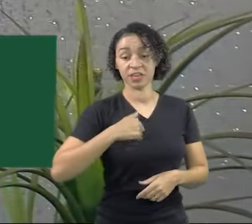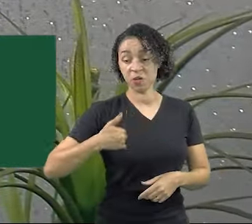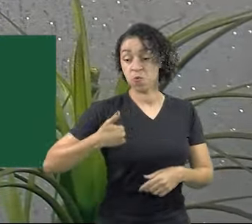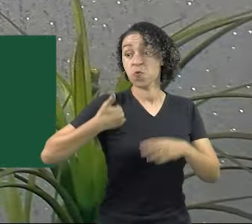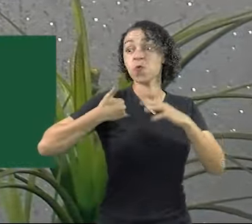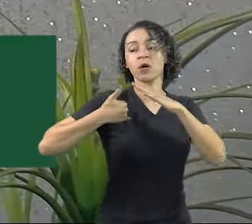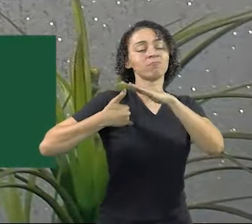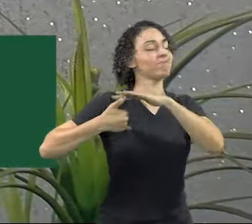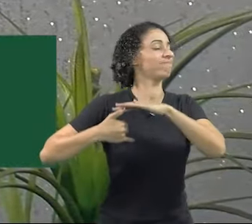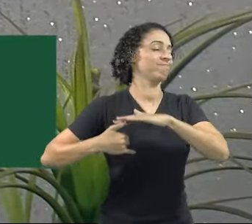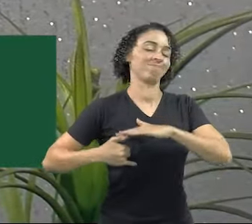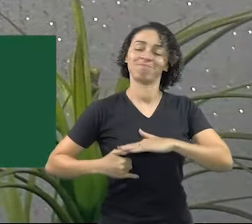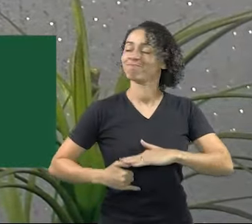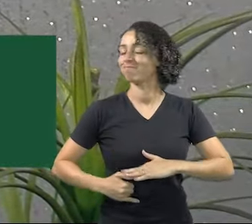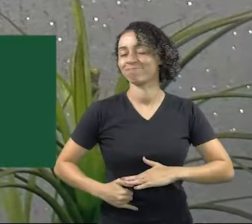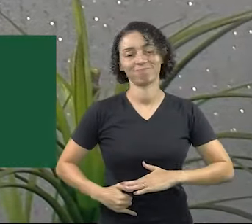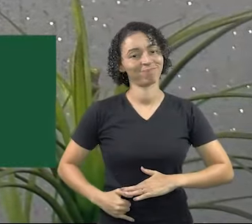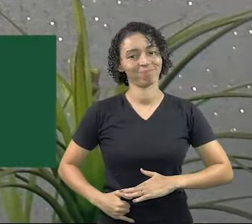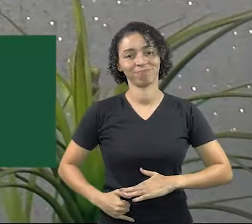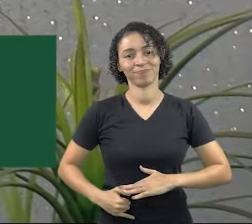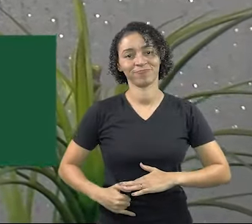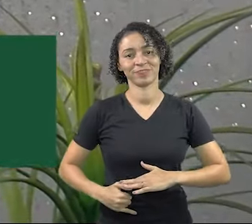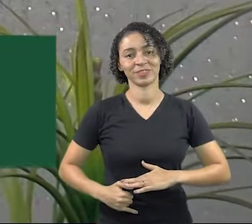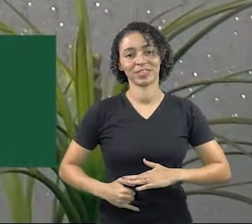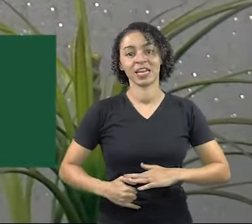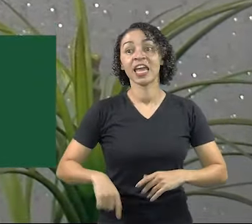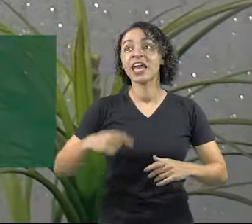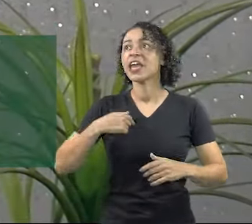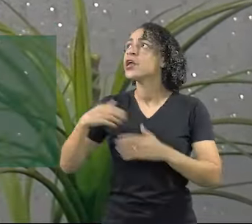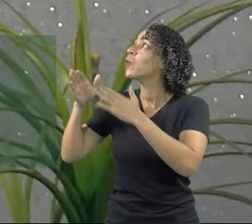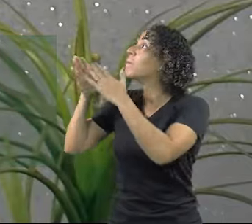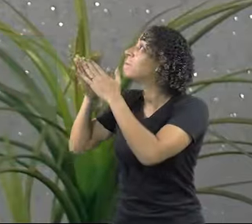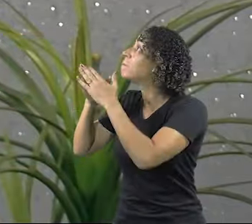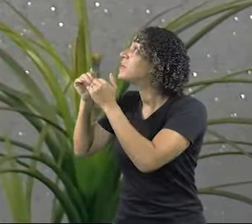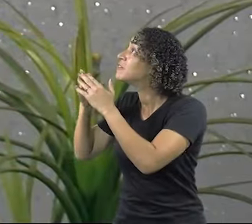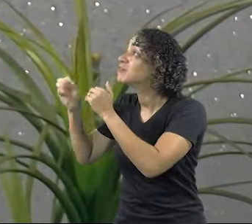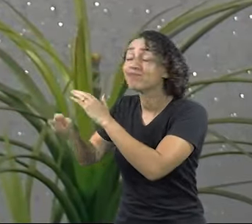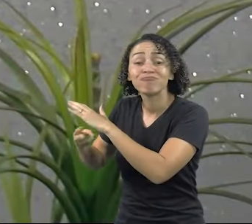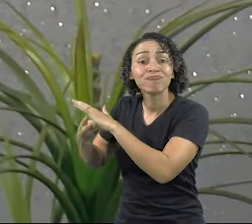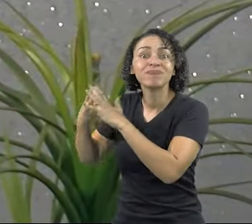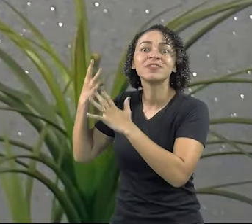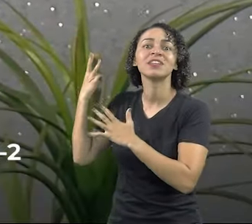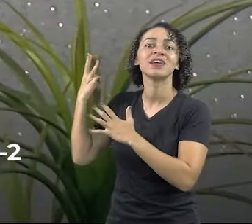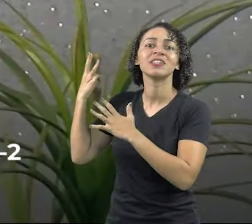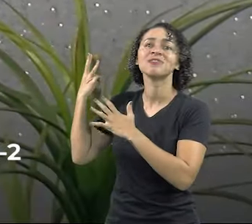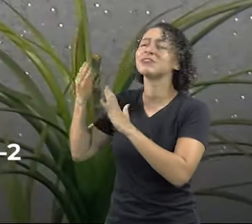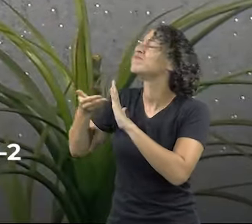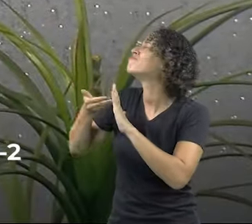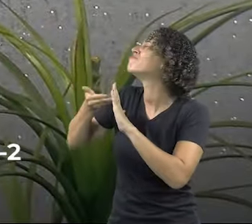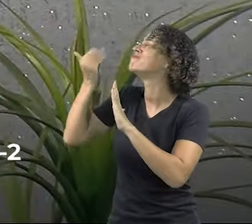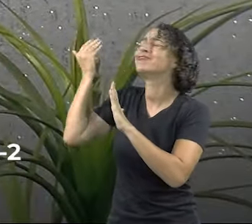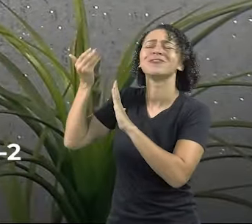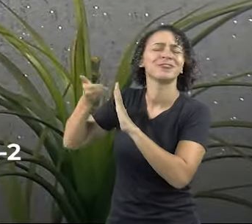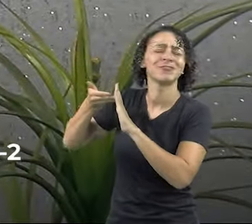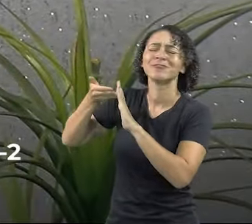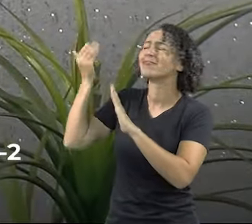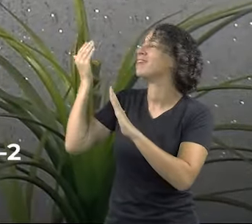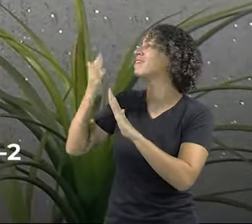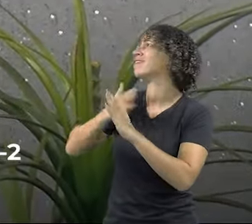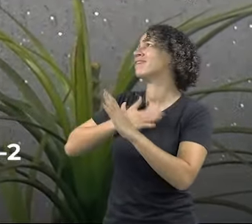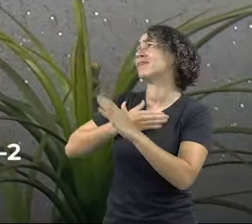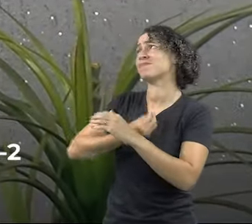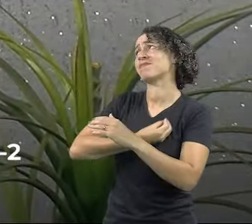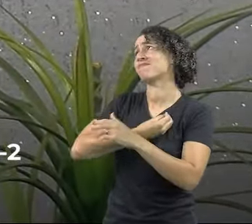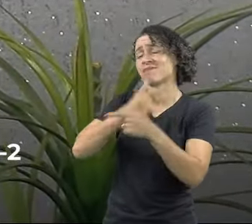não me exalte por causa disso três vezes pedi ao Senhor para que eu afastasse